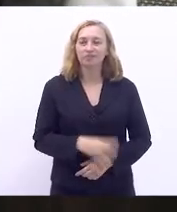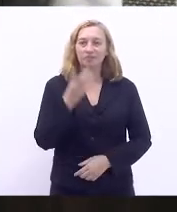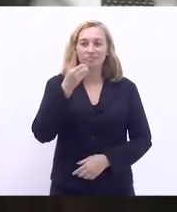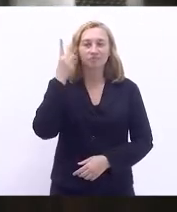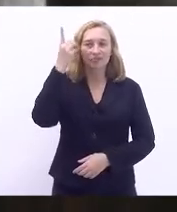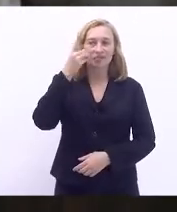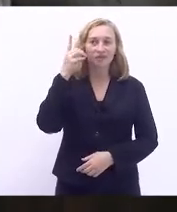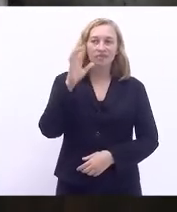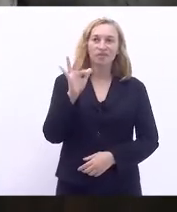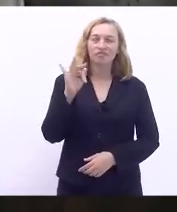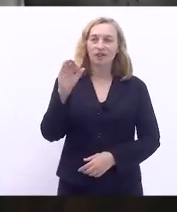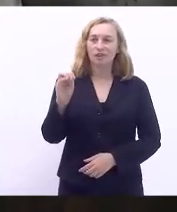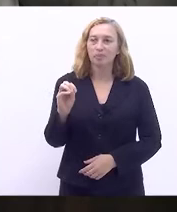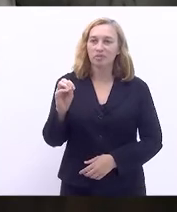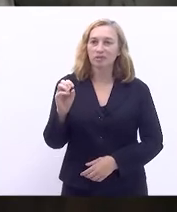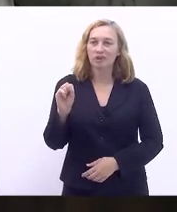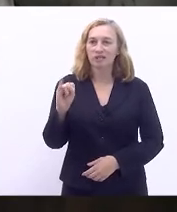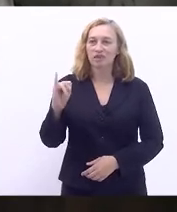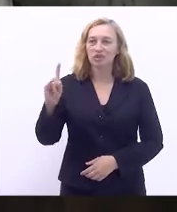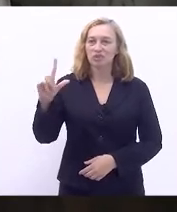Deputado Fábio Silva.